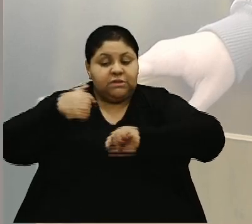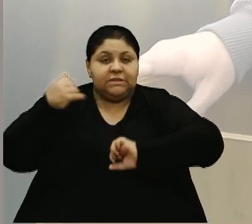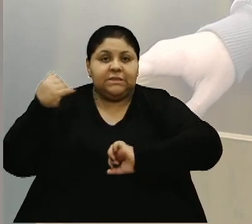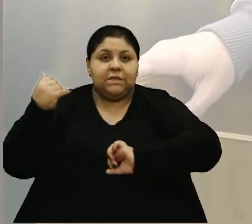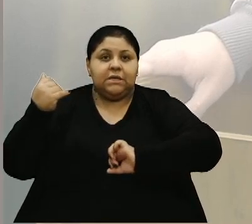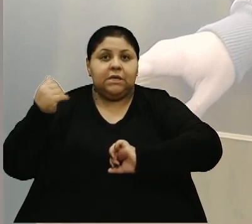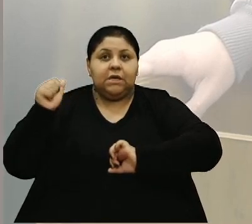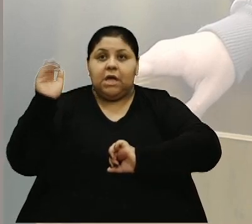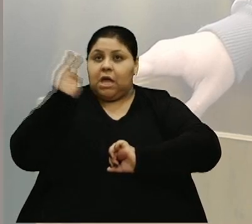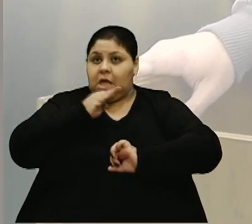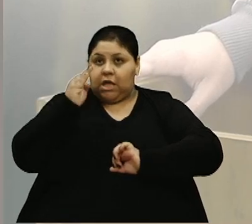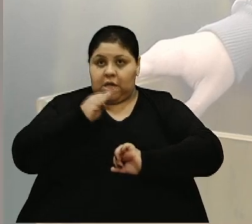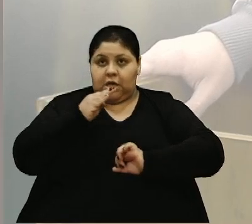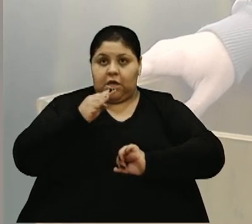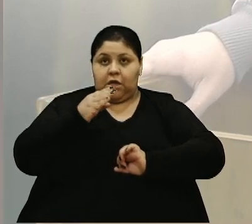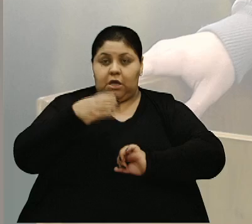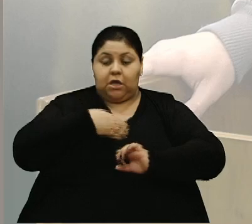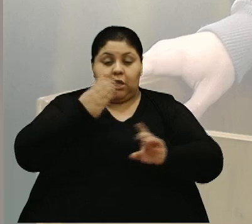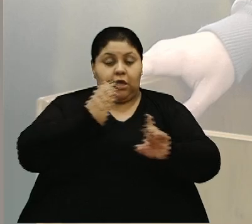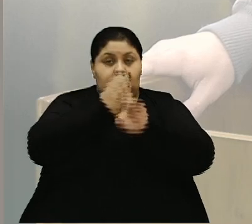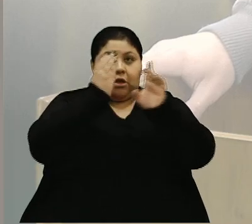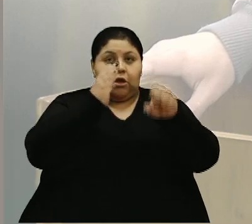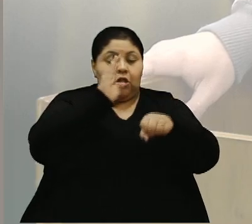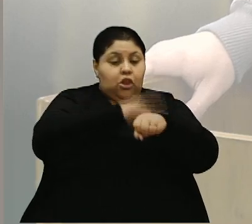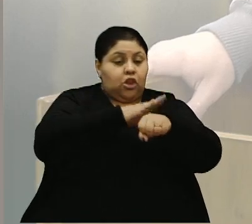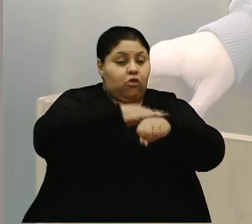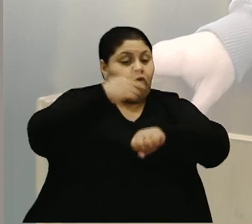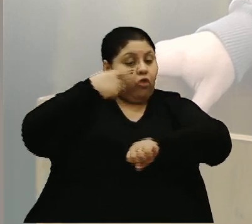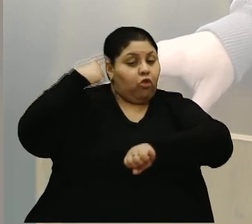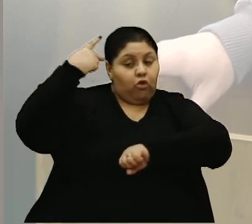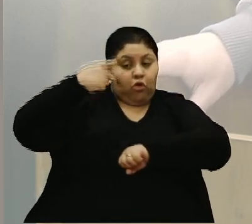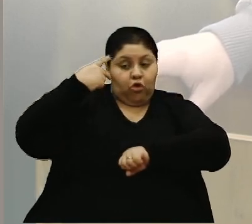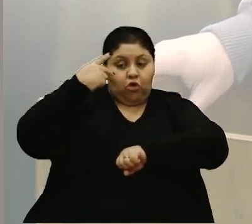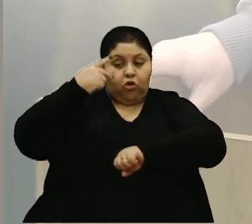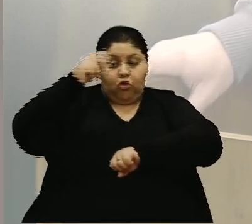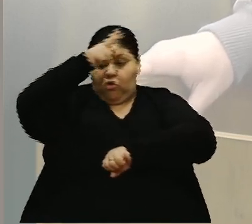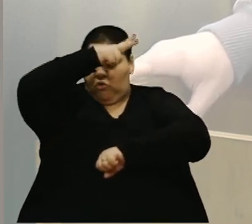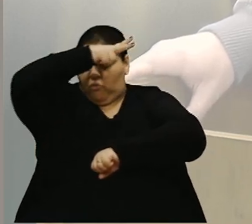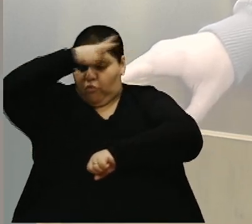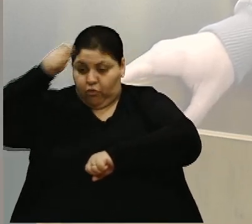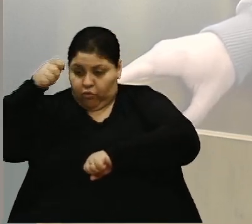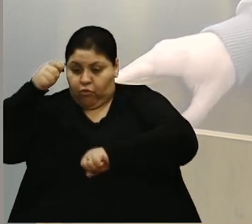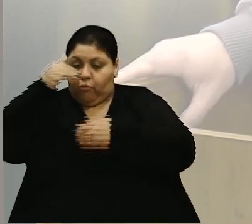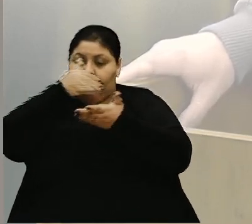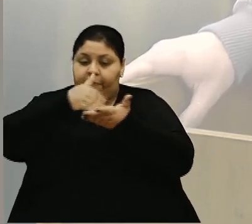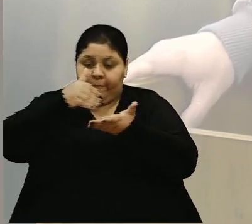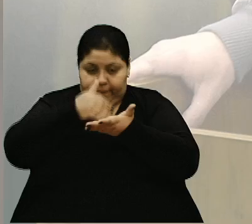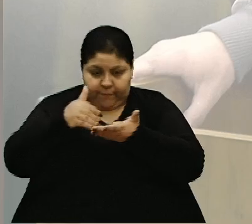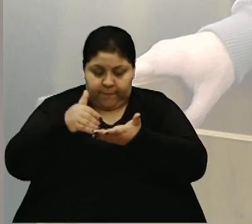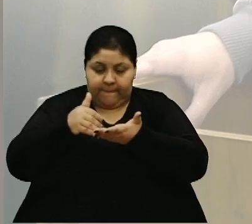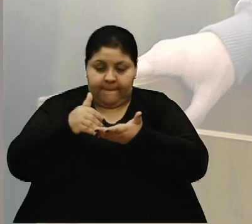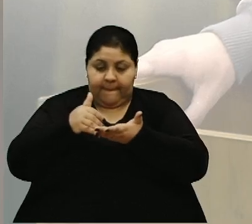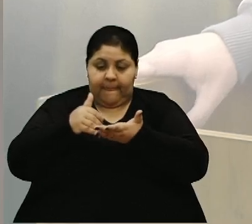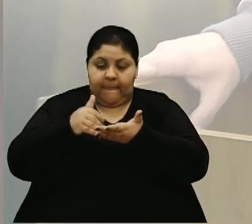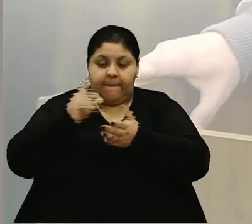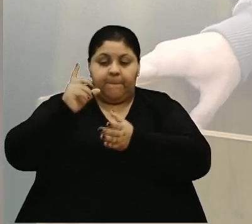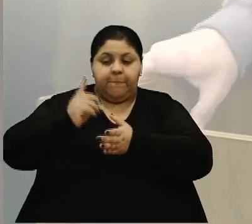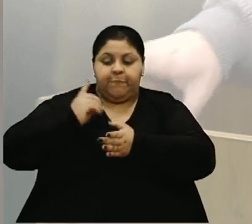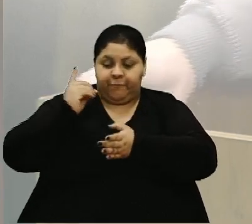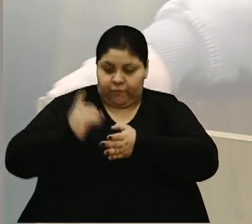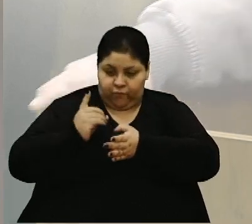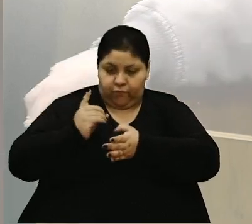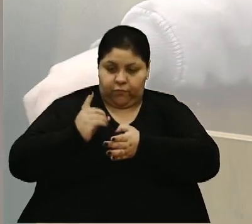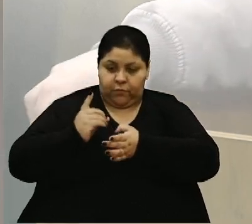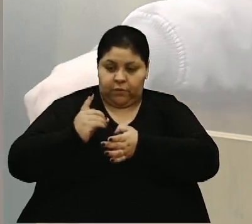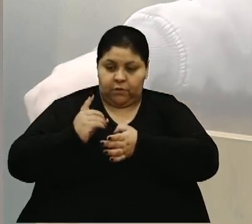e acharmos fórmulas. No momento que nós somos vereadores, no momento que nós somos prefeito, no momento que nós somos secretário, no momento que nós somos deputados, no momento que nós